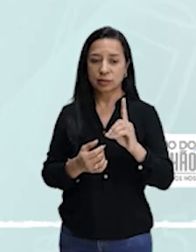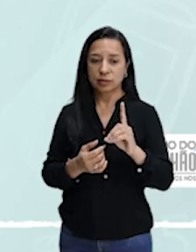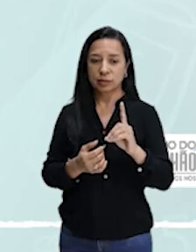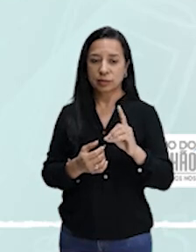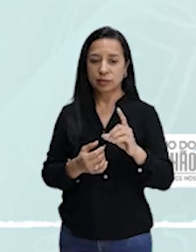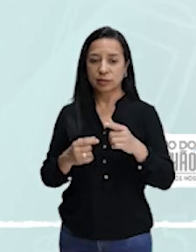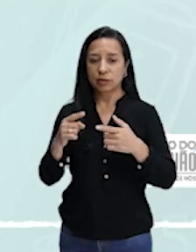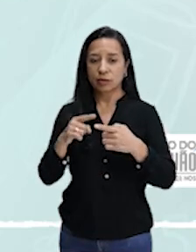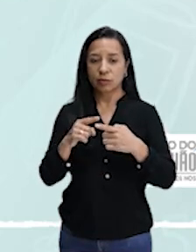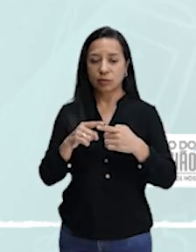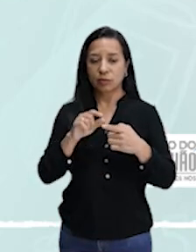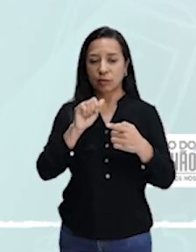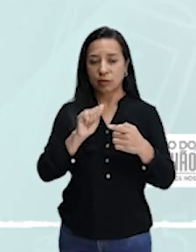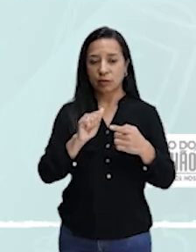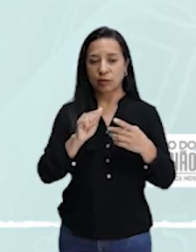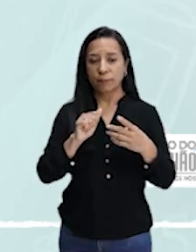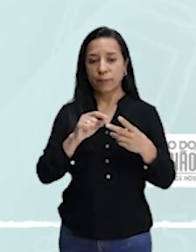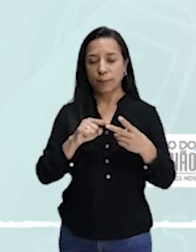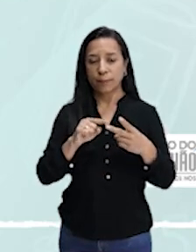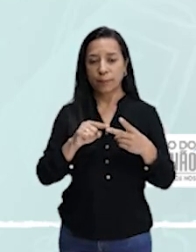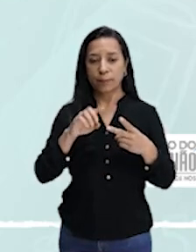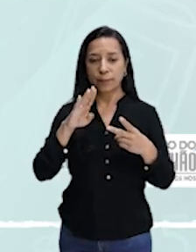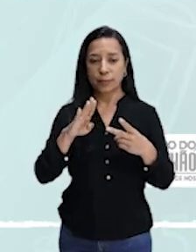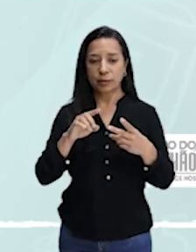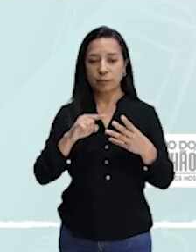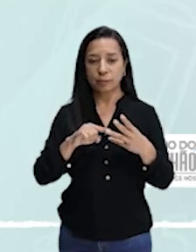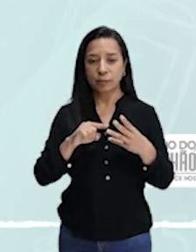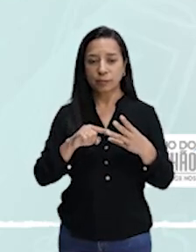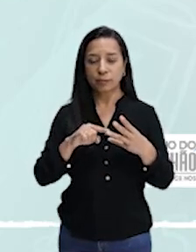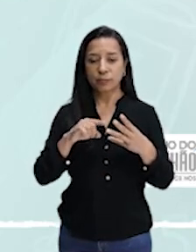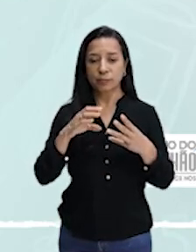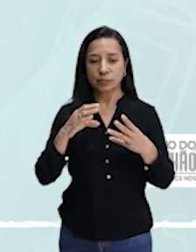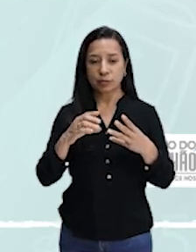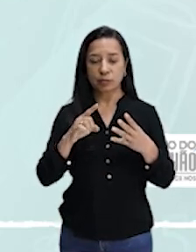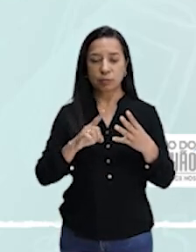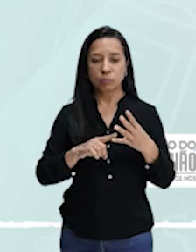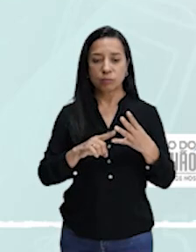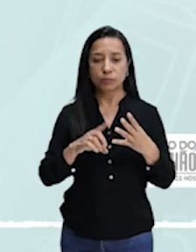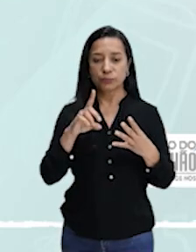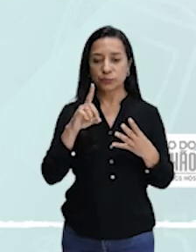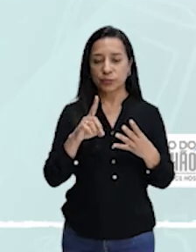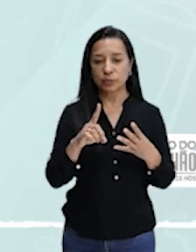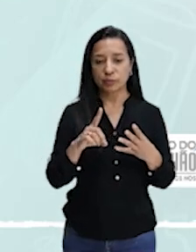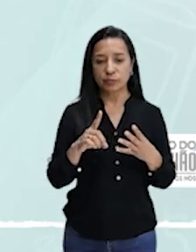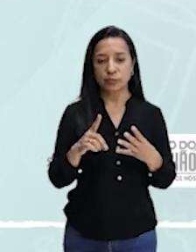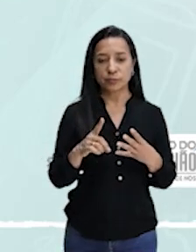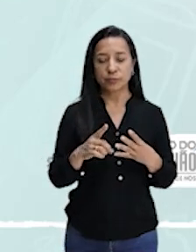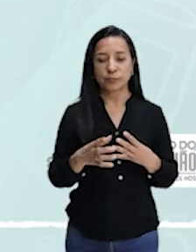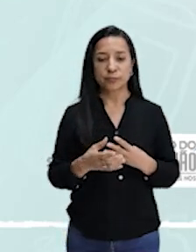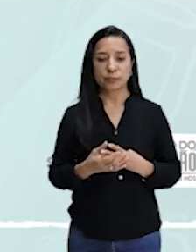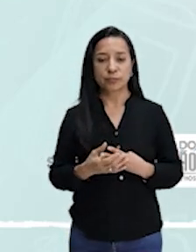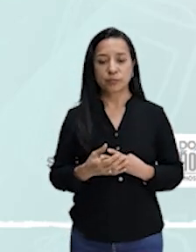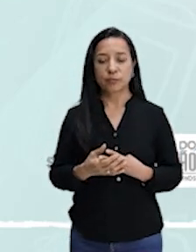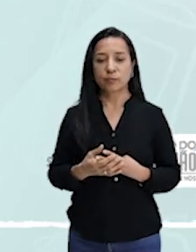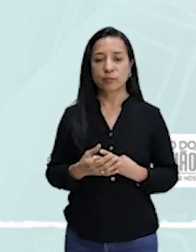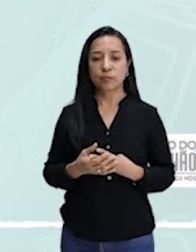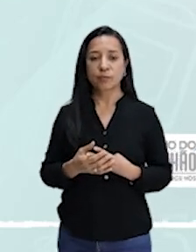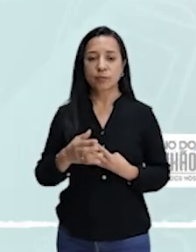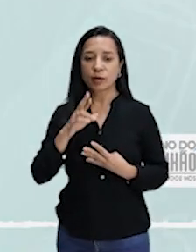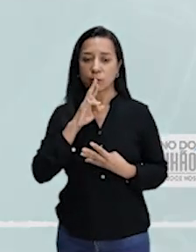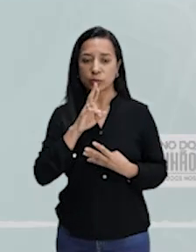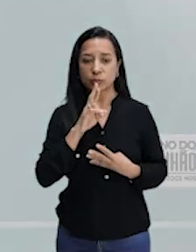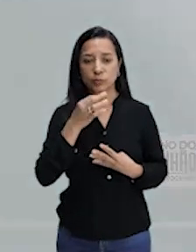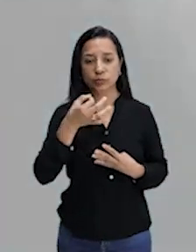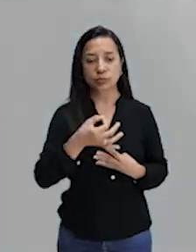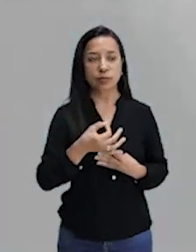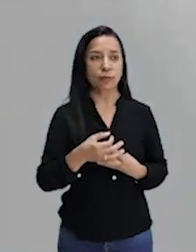da letra C 42 cover e da letra D 14 Ok então vamos